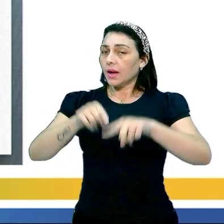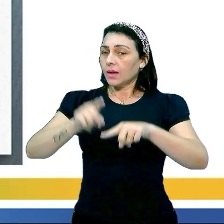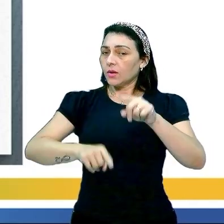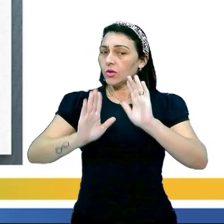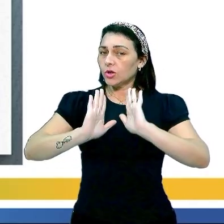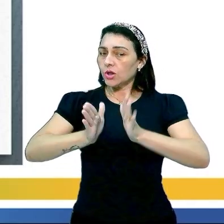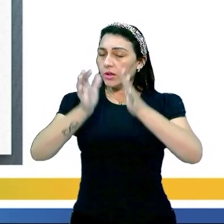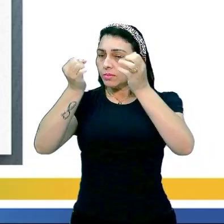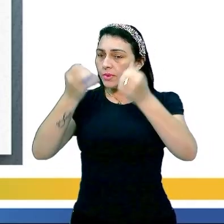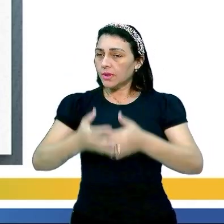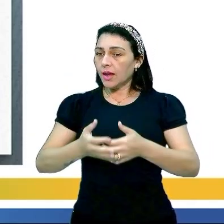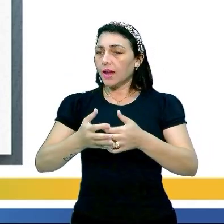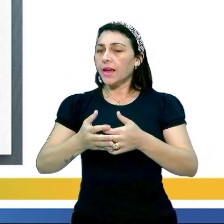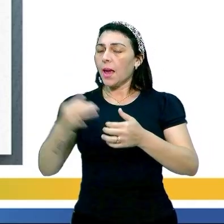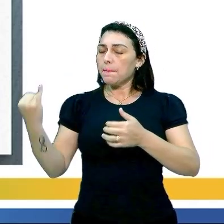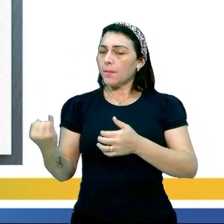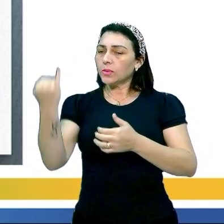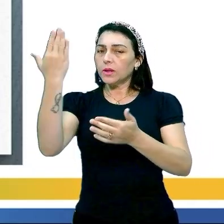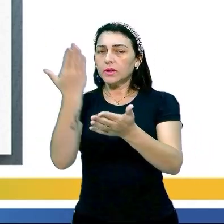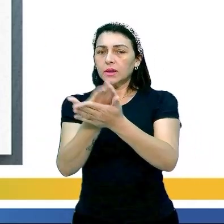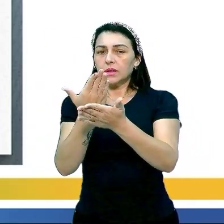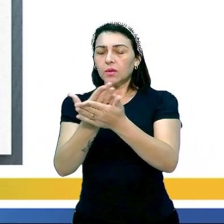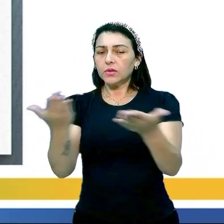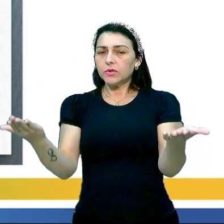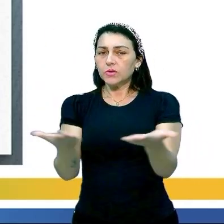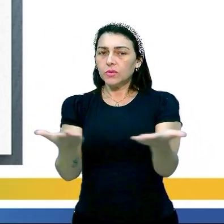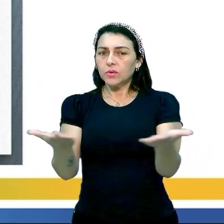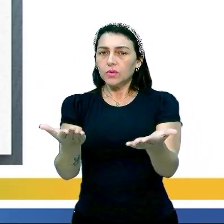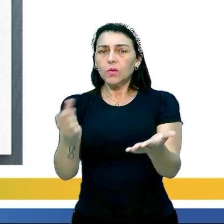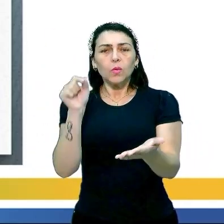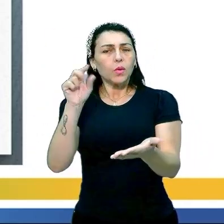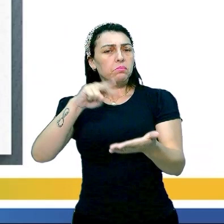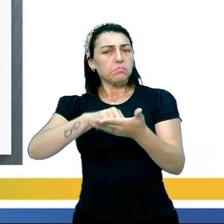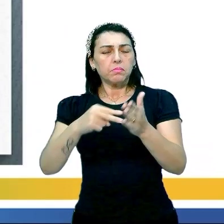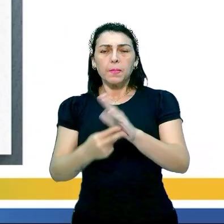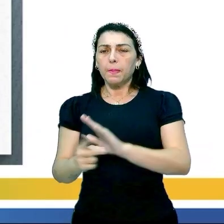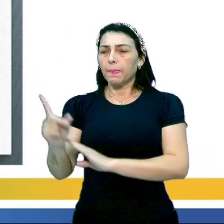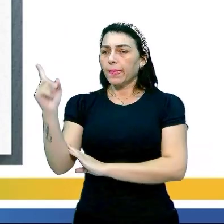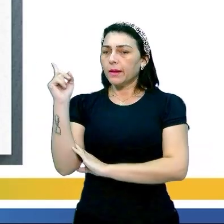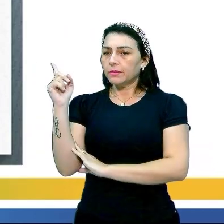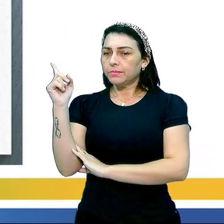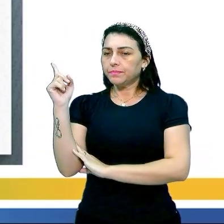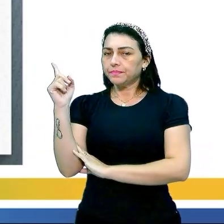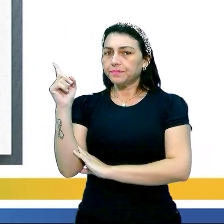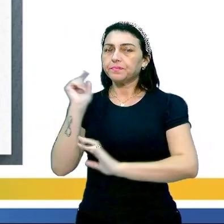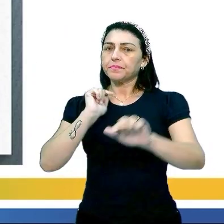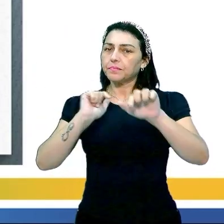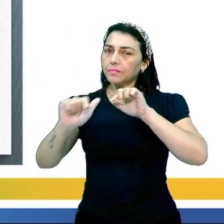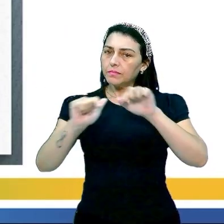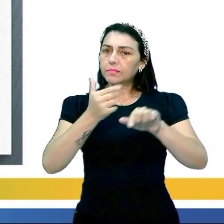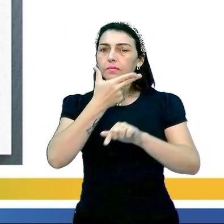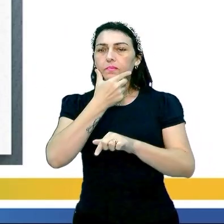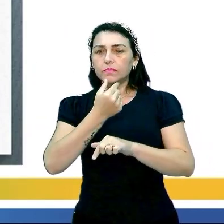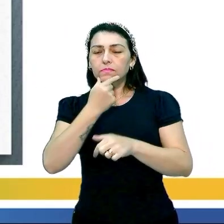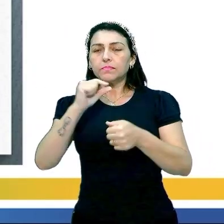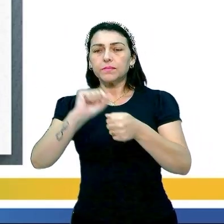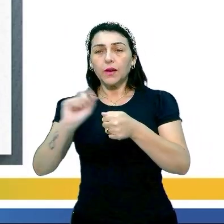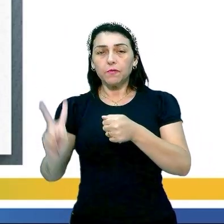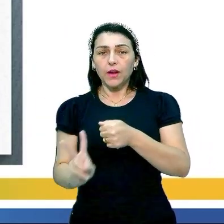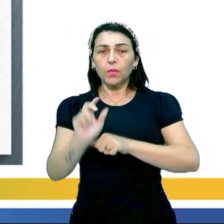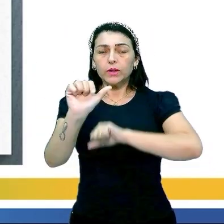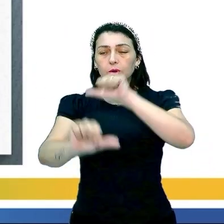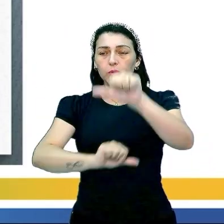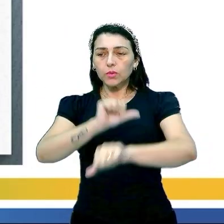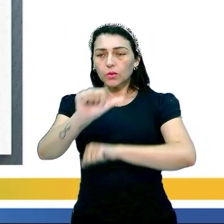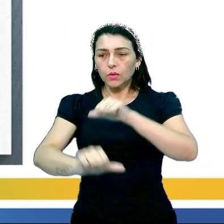como eu já falei, o coração do nosso encontro de hoje. Então, o que é esse fetiche da mercadoria? É o trabalho do homem que gera